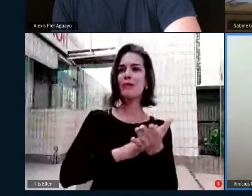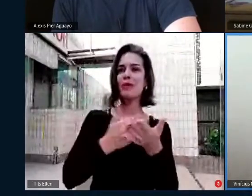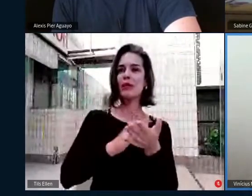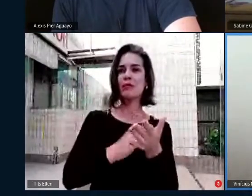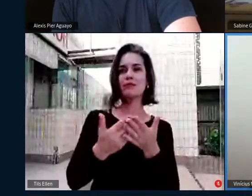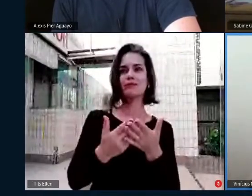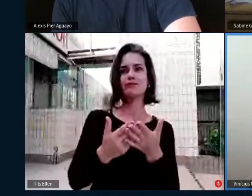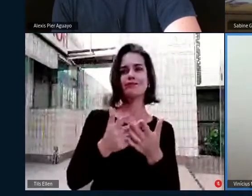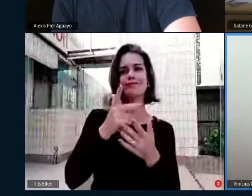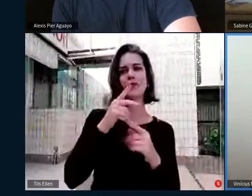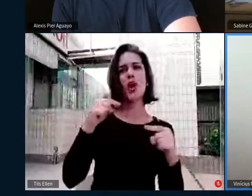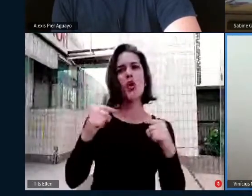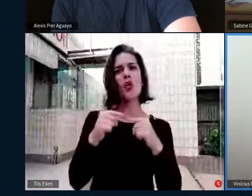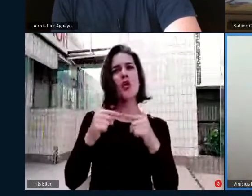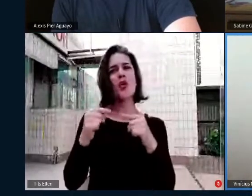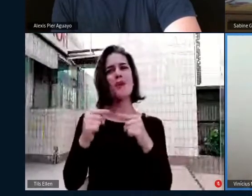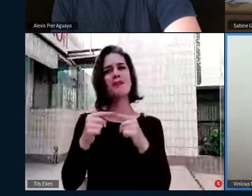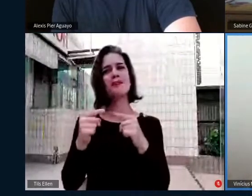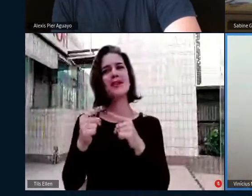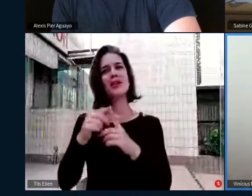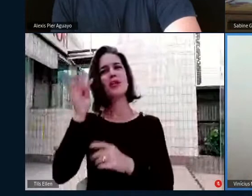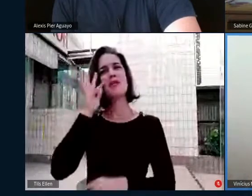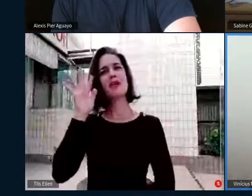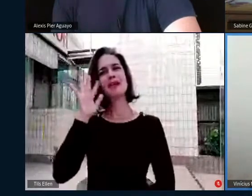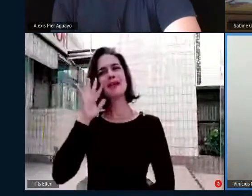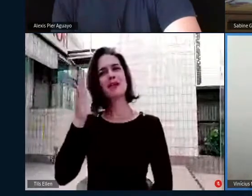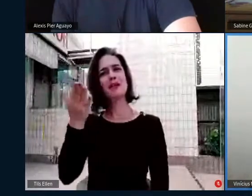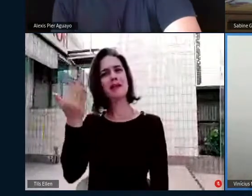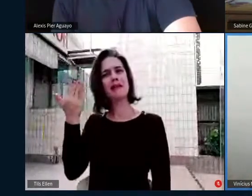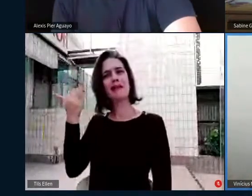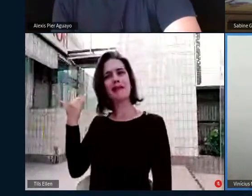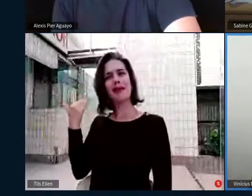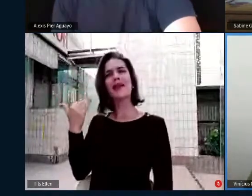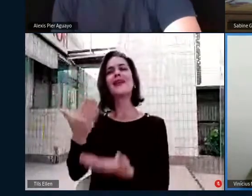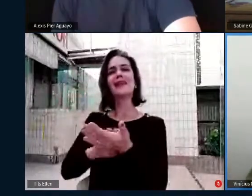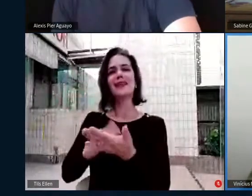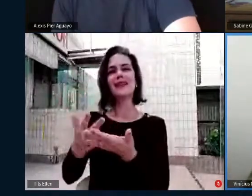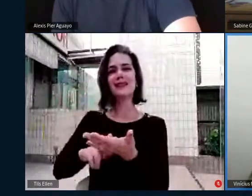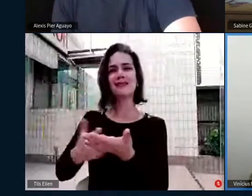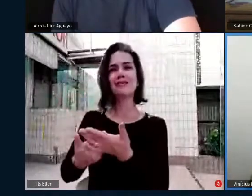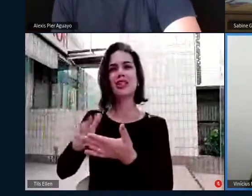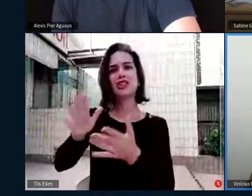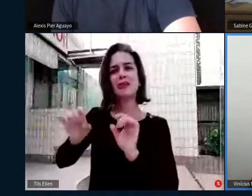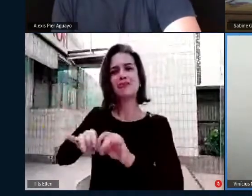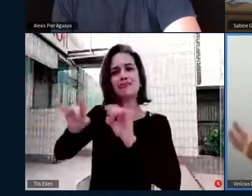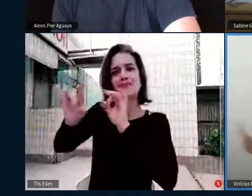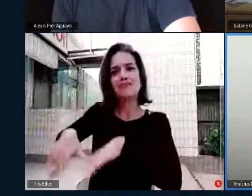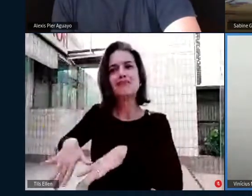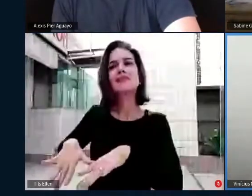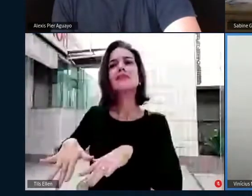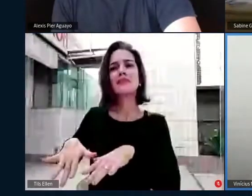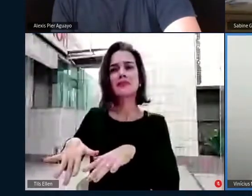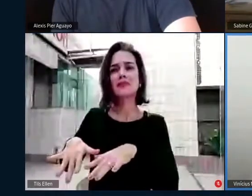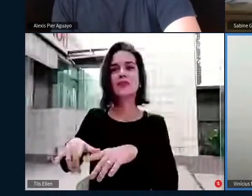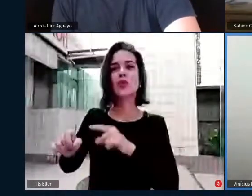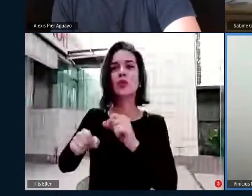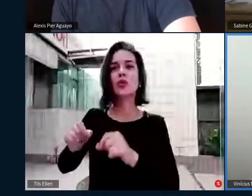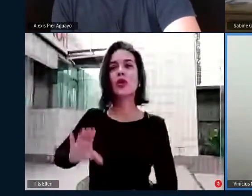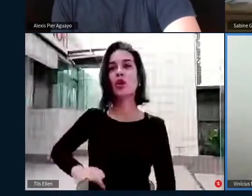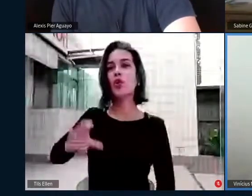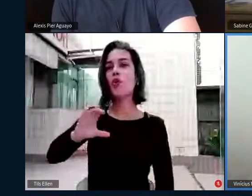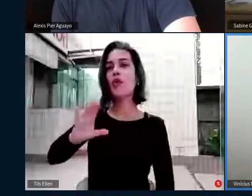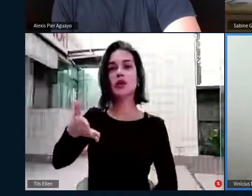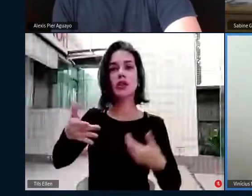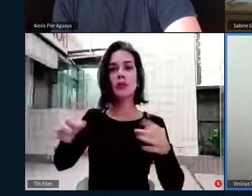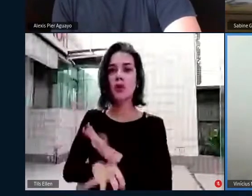também os estudos linguísticos têm abandonado, né? Sobretudo os estudos da interpretação de linguagens de que os codas nascem intérpretes,